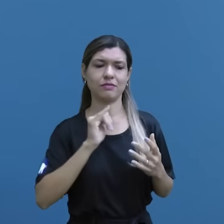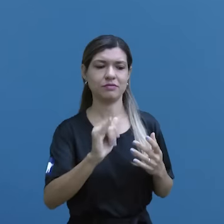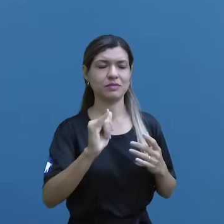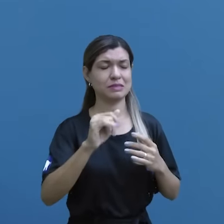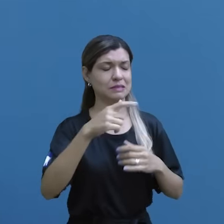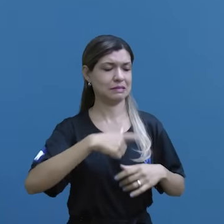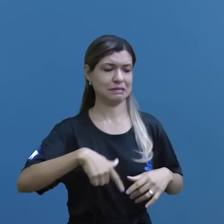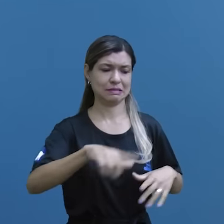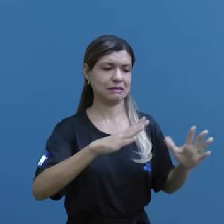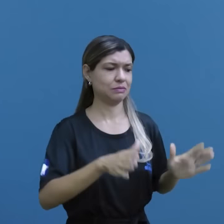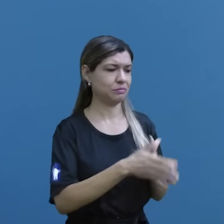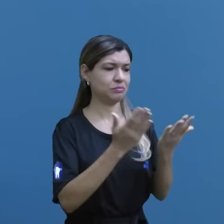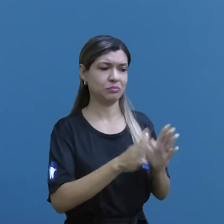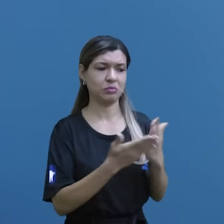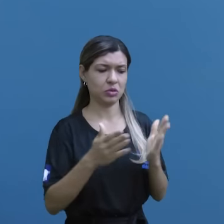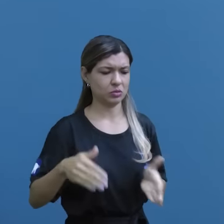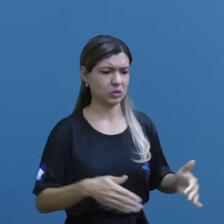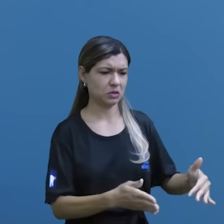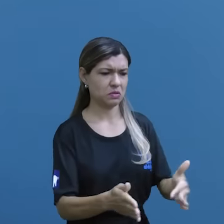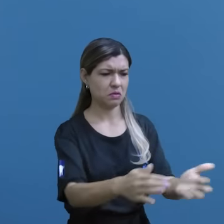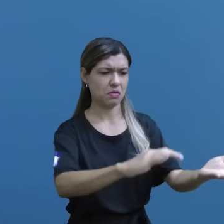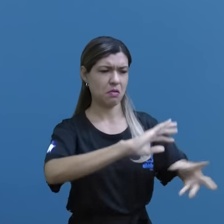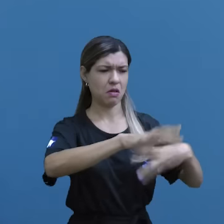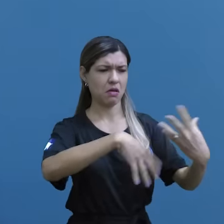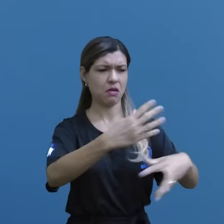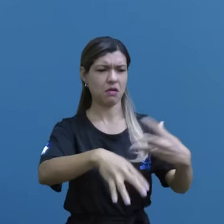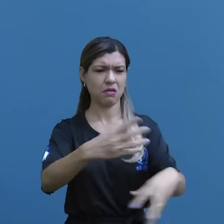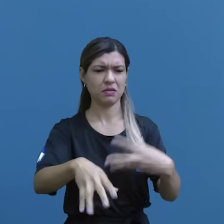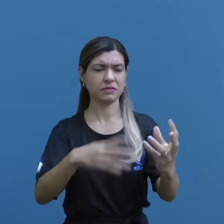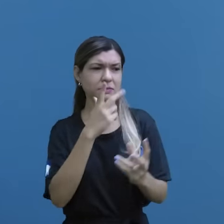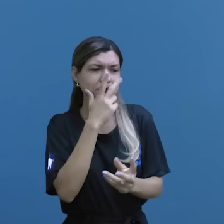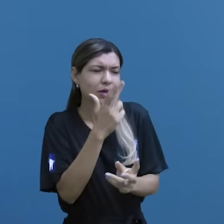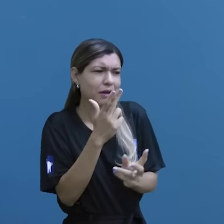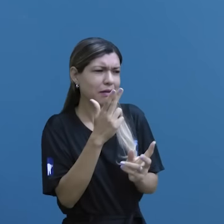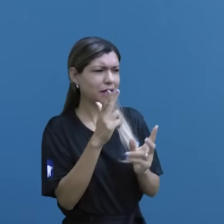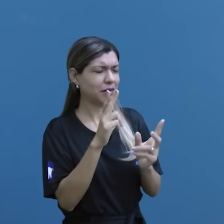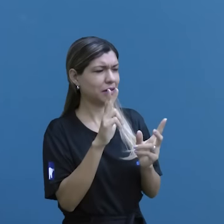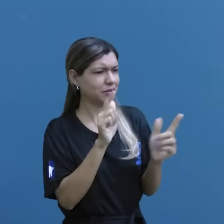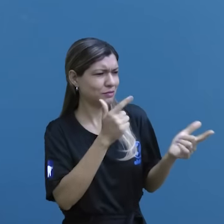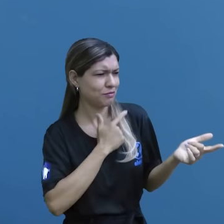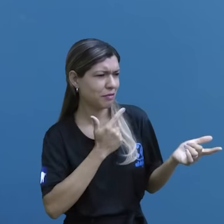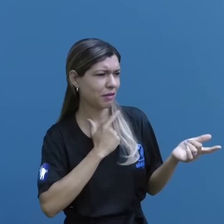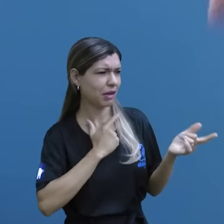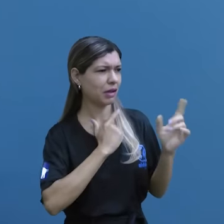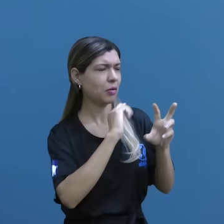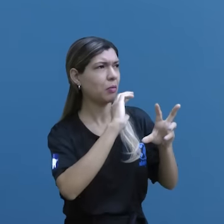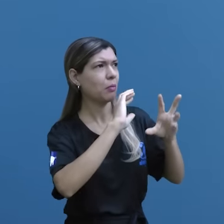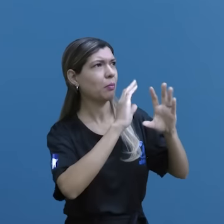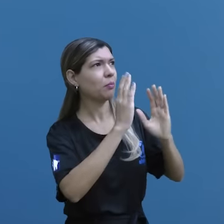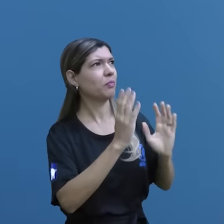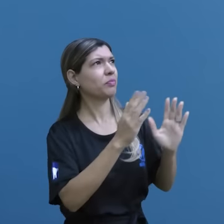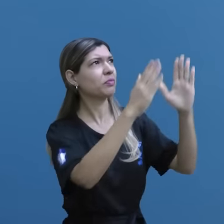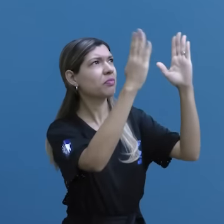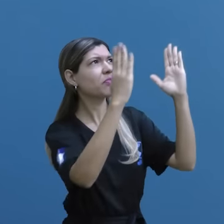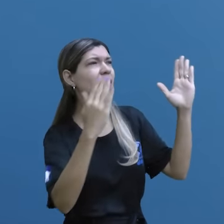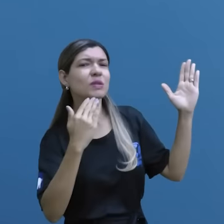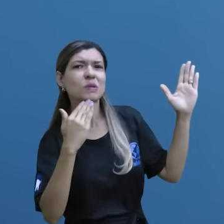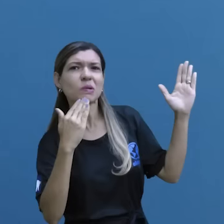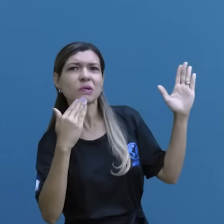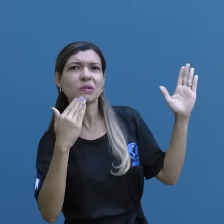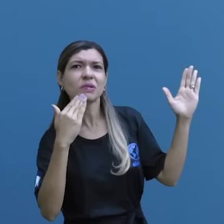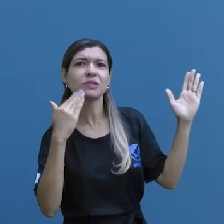os alpendres. Aí descreve a roupa dos suburbanos, a roupa endomingada dos suburbanos. E tem essa que está